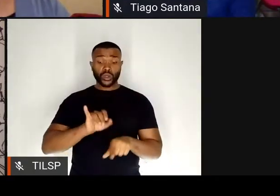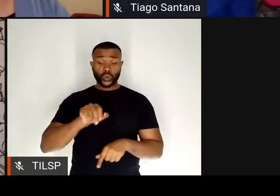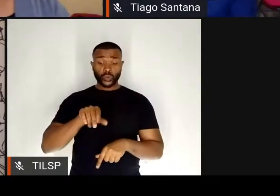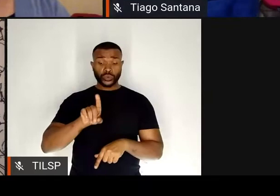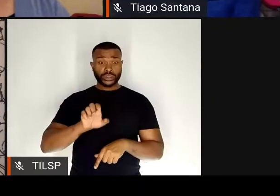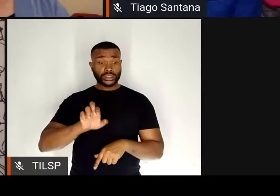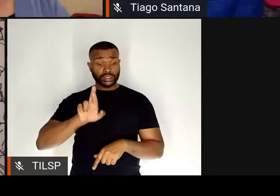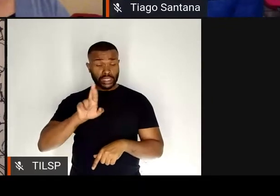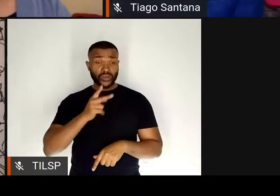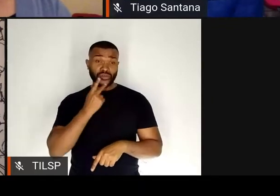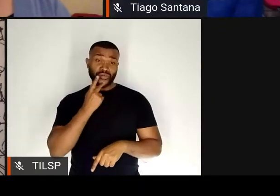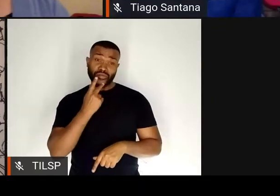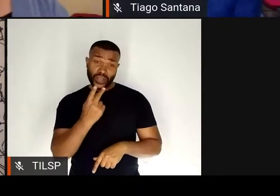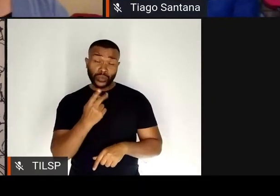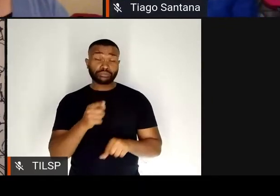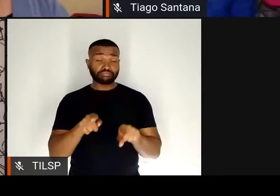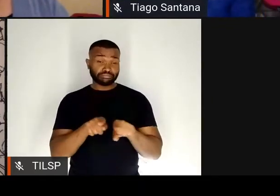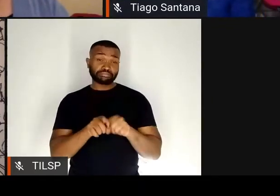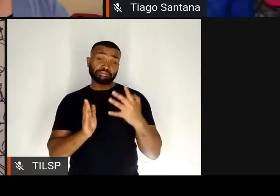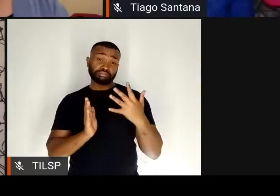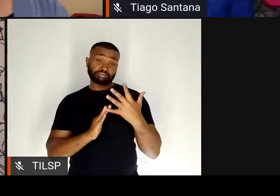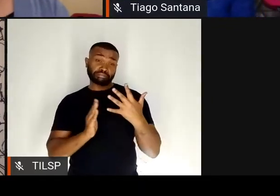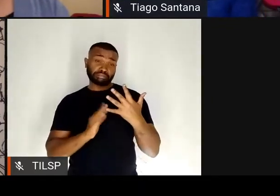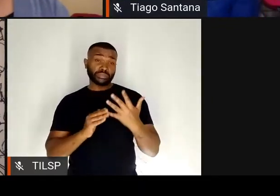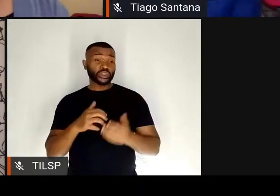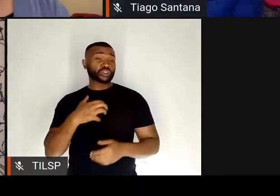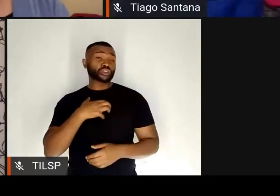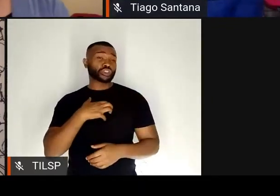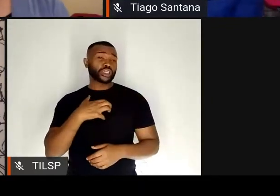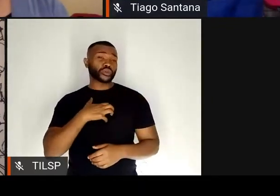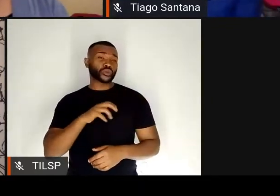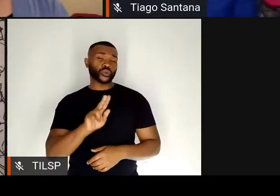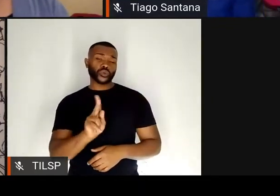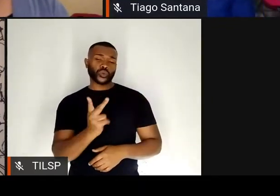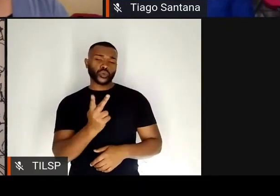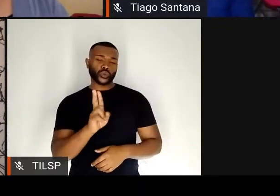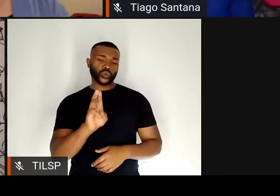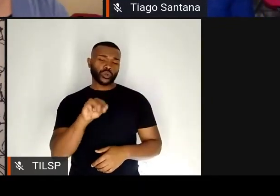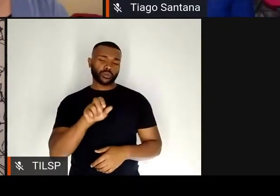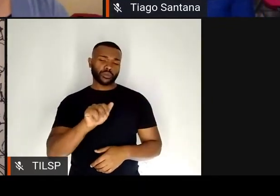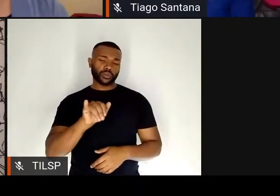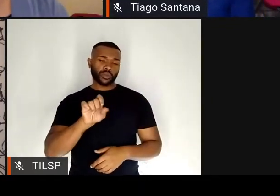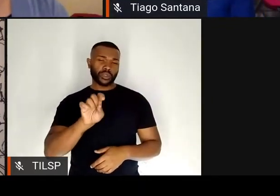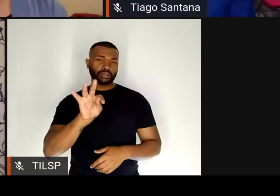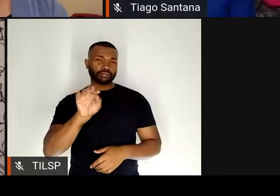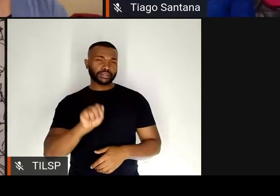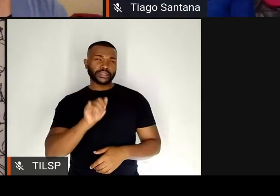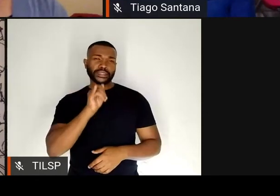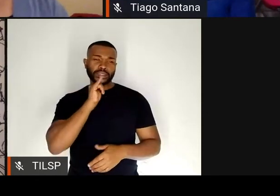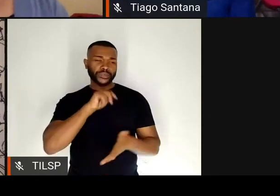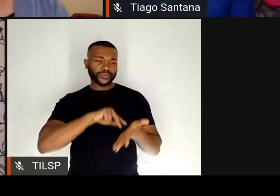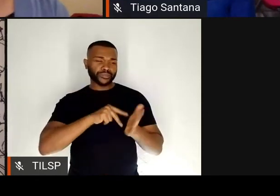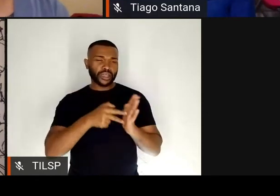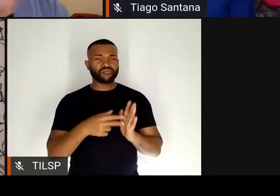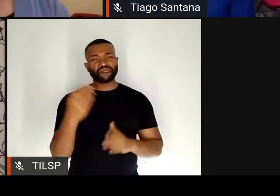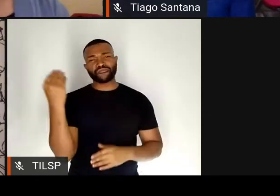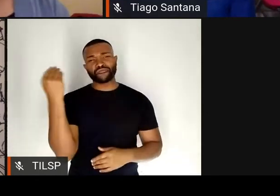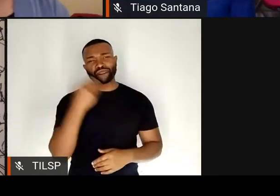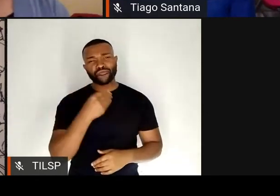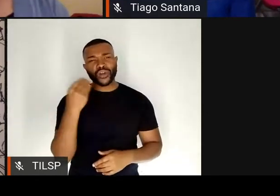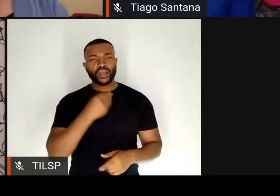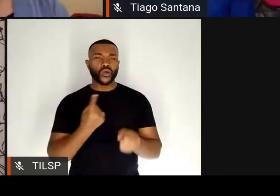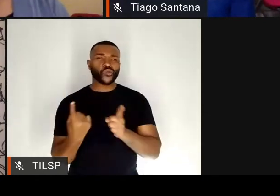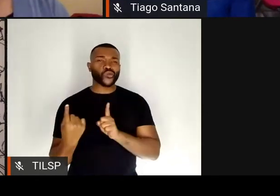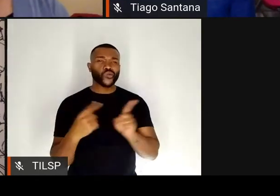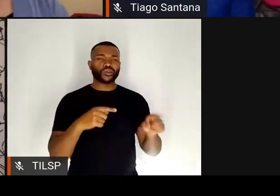modo pejorativo também, de posição humanista, né, no sentido de fraca e traidora dos valores da pátria, né? Então,